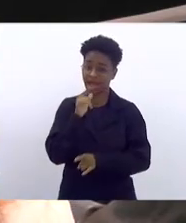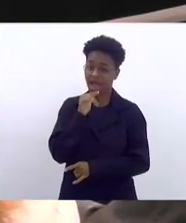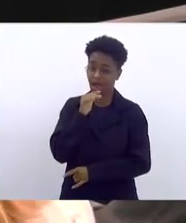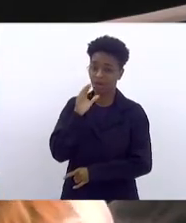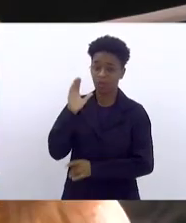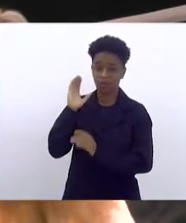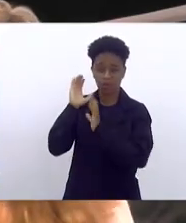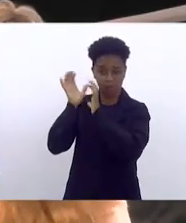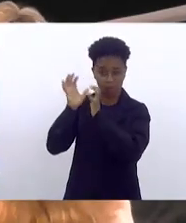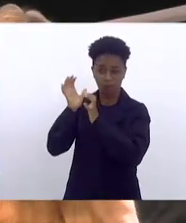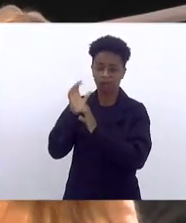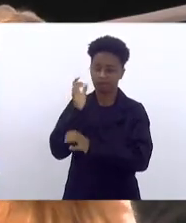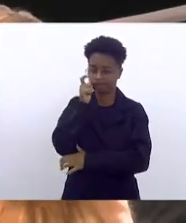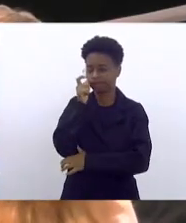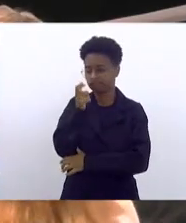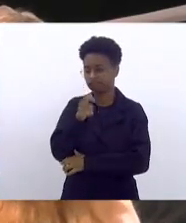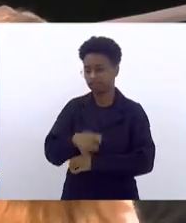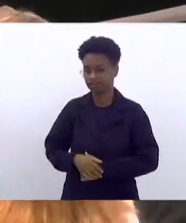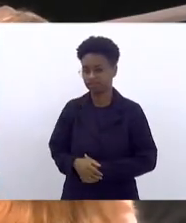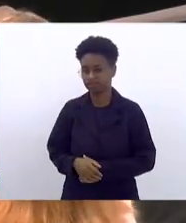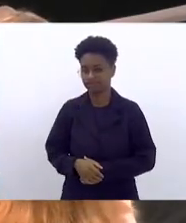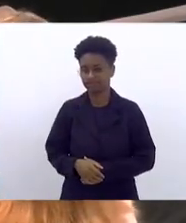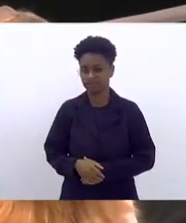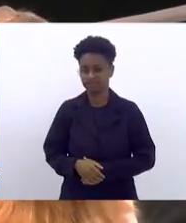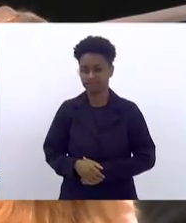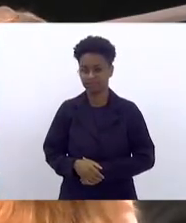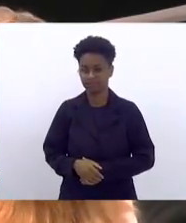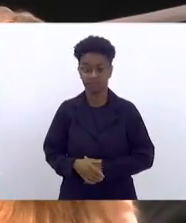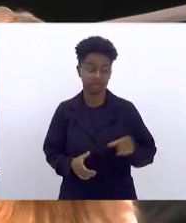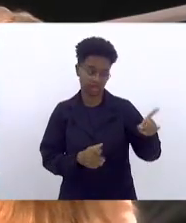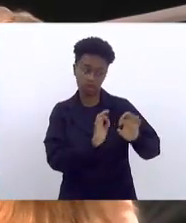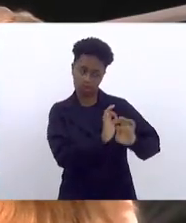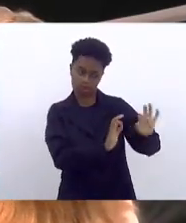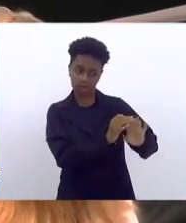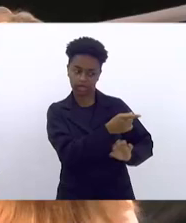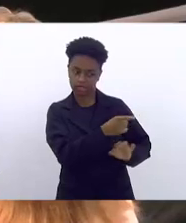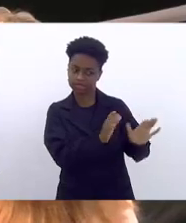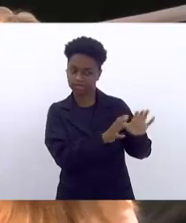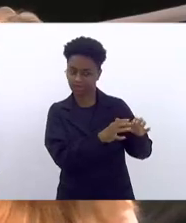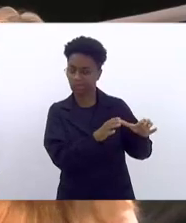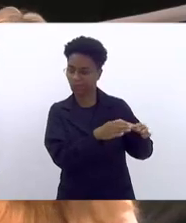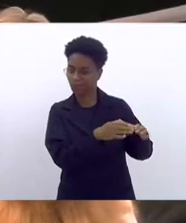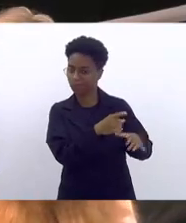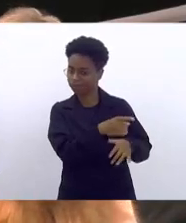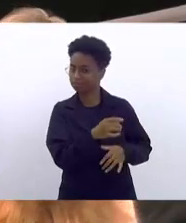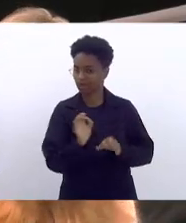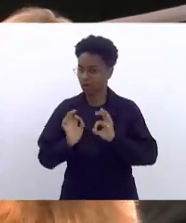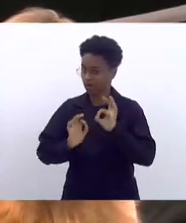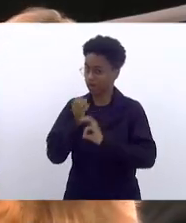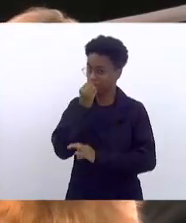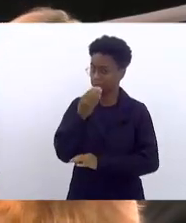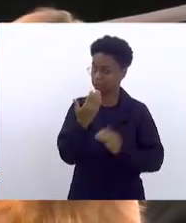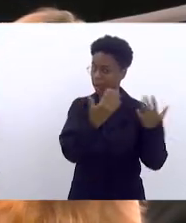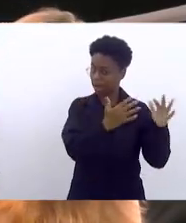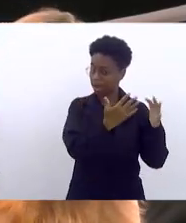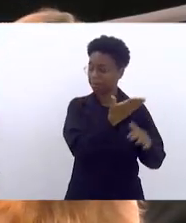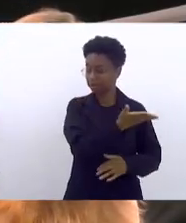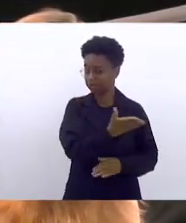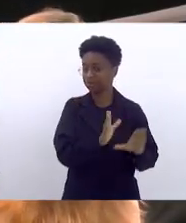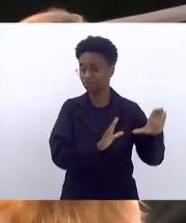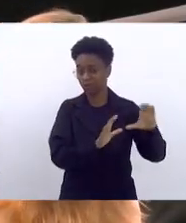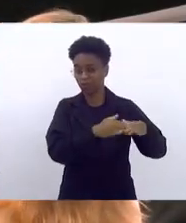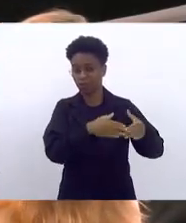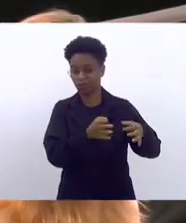é só ter o João na tua comissão que vai ter a equipe a equipe está bem organizada está de parabéns pela